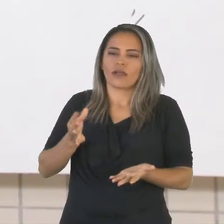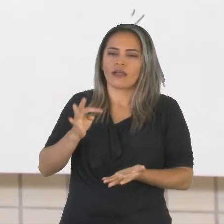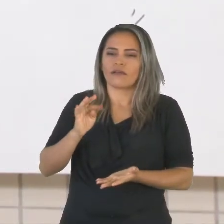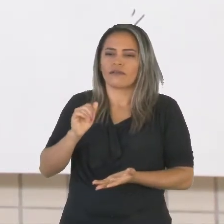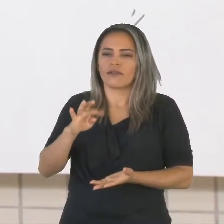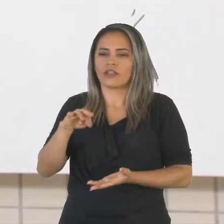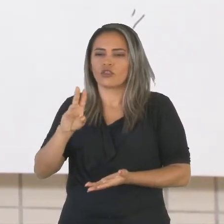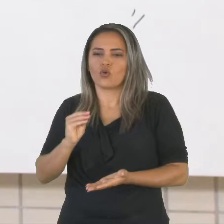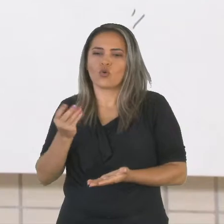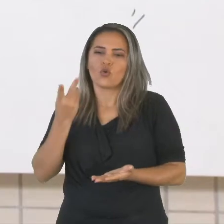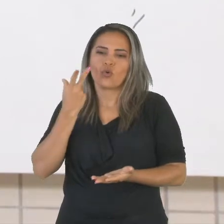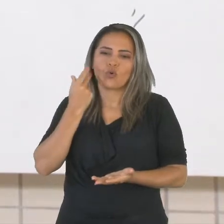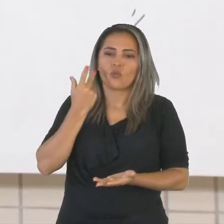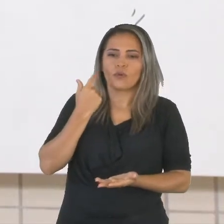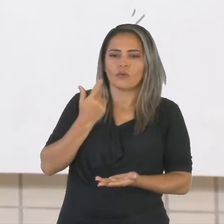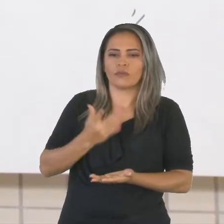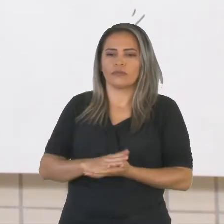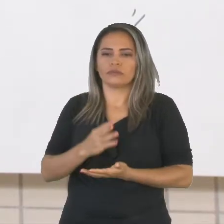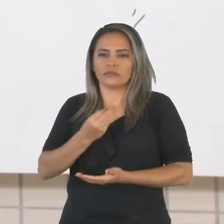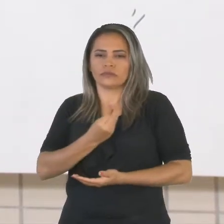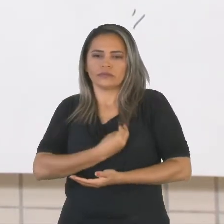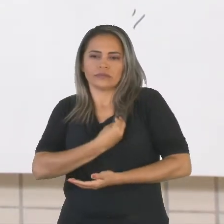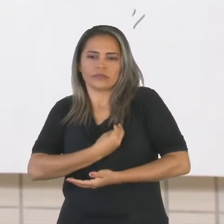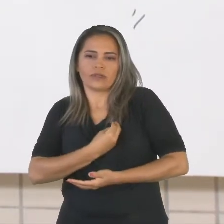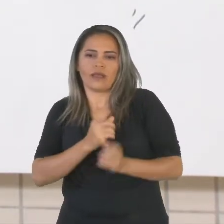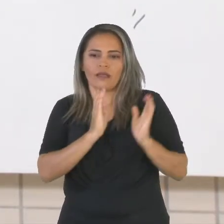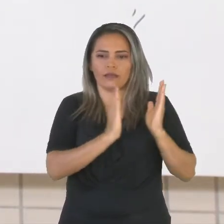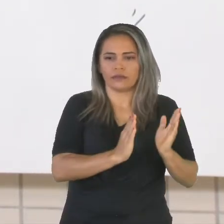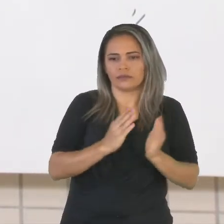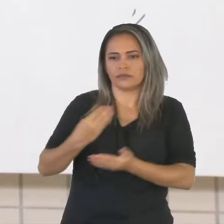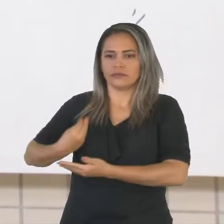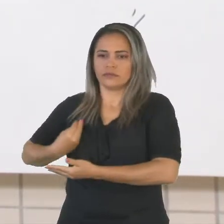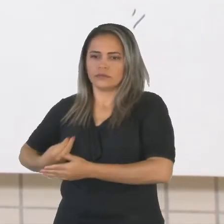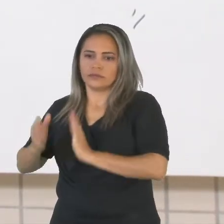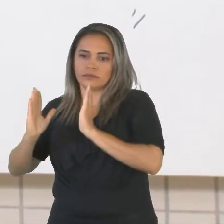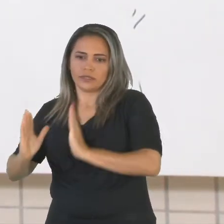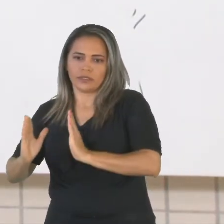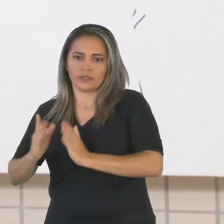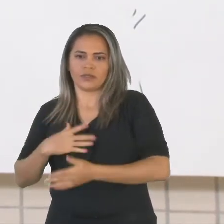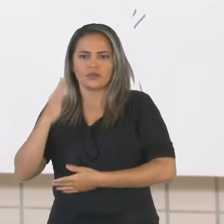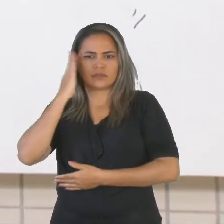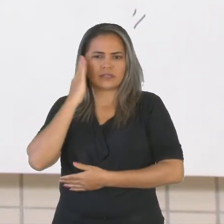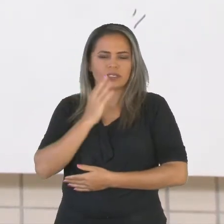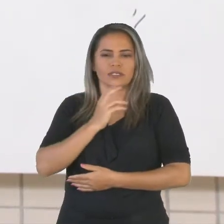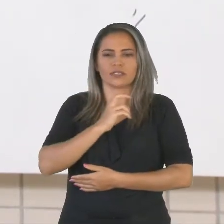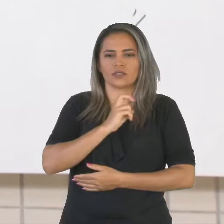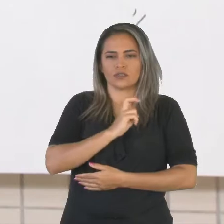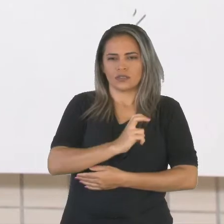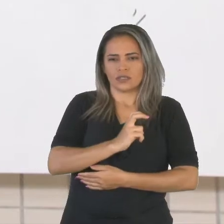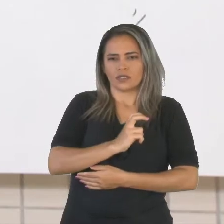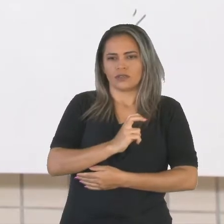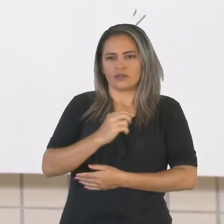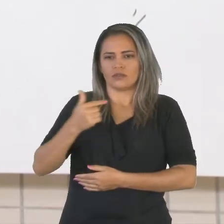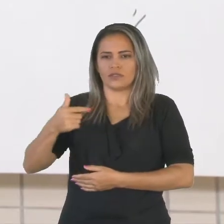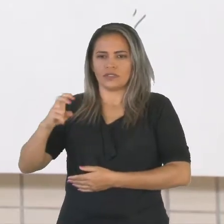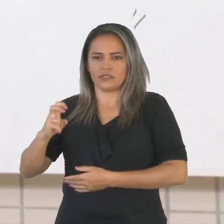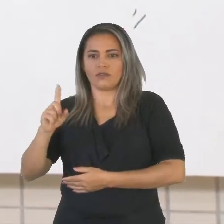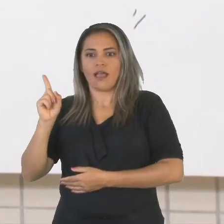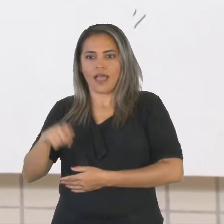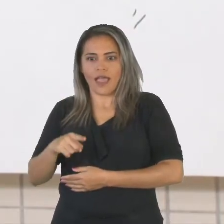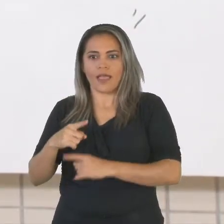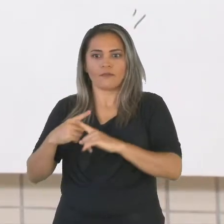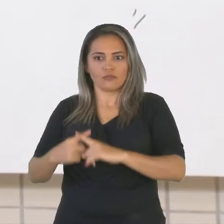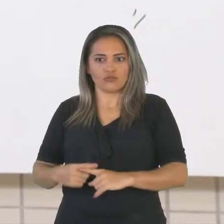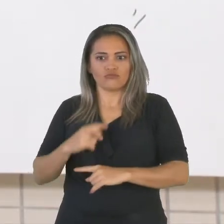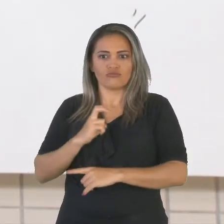que existe aqui, que também existe aqui. Eu sei que o 5 e o 25 são múltiplos de 5. Aqui